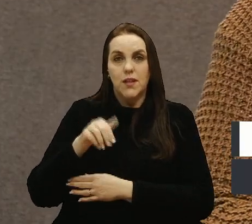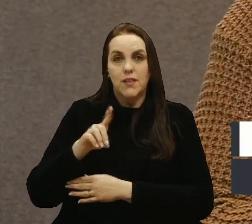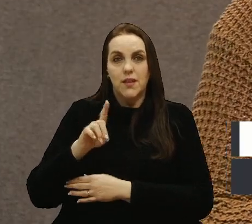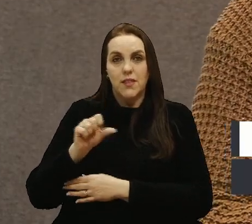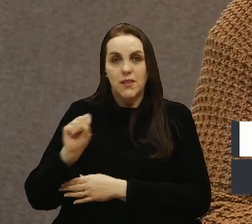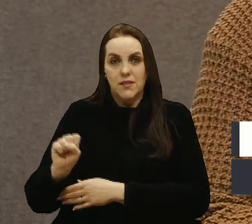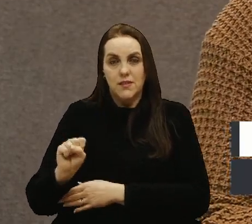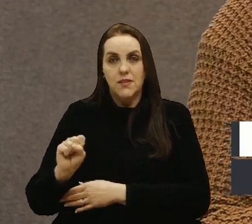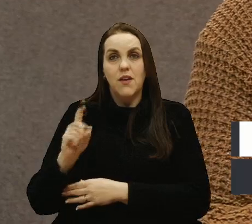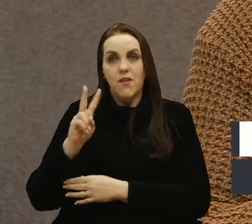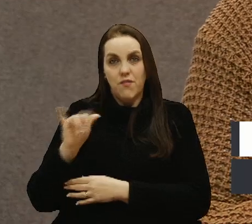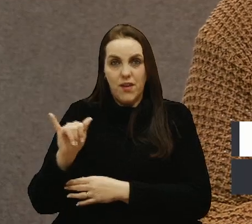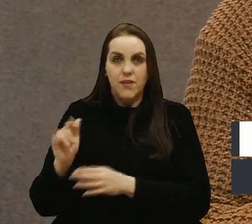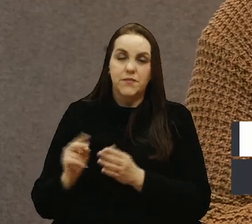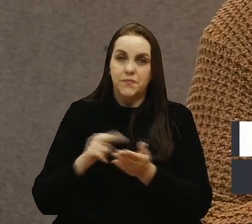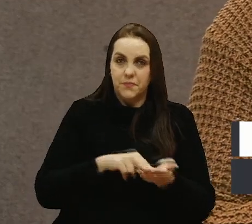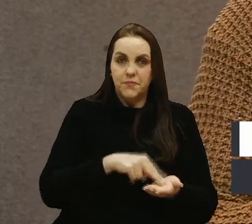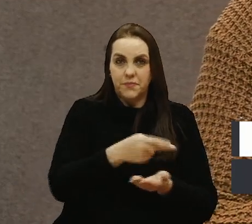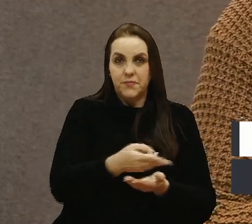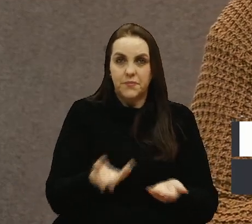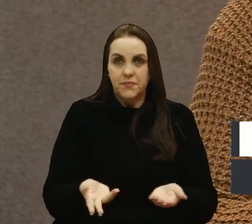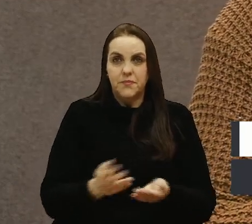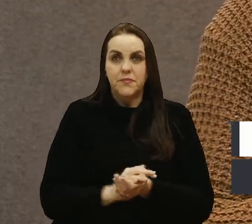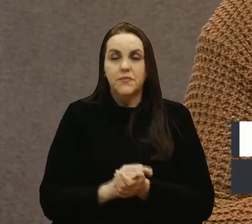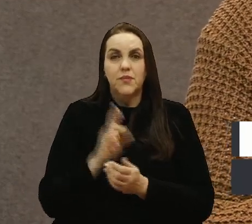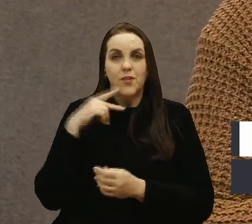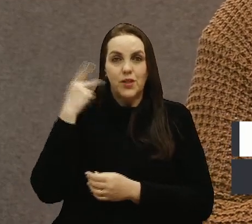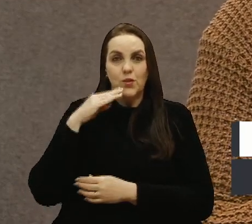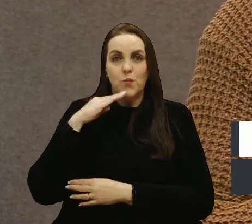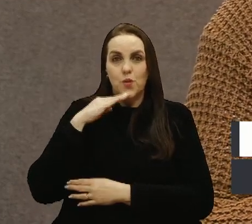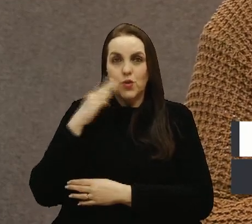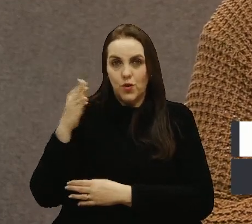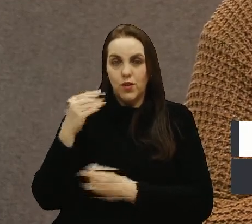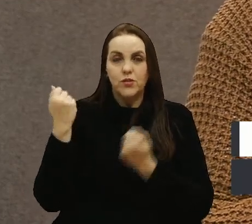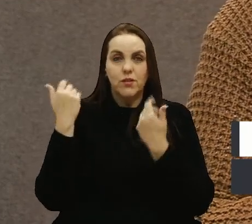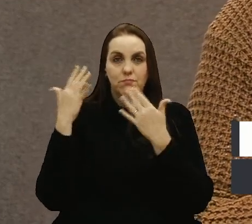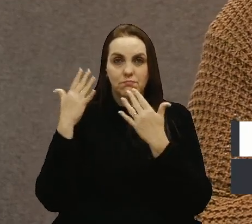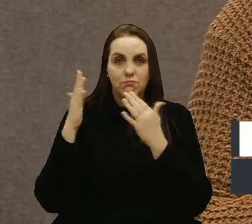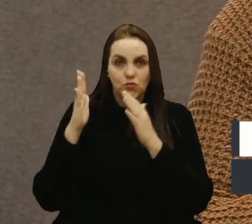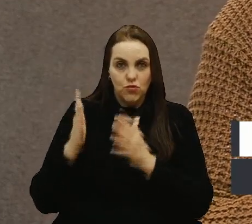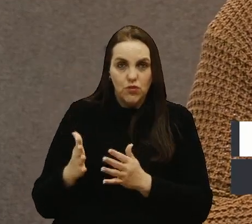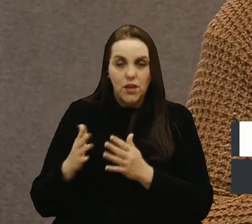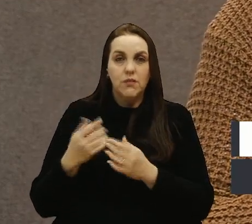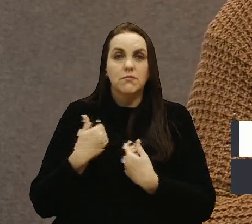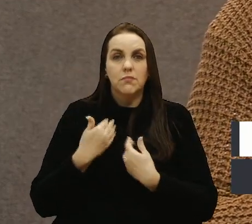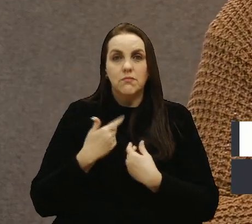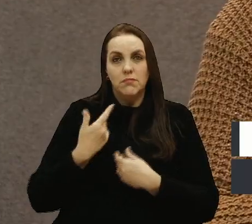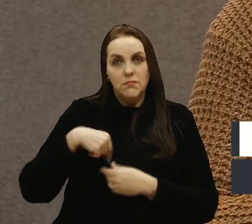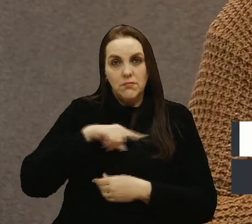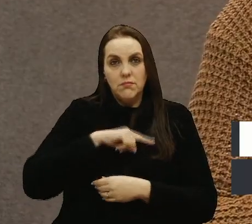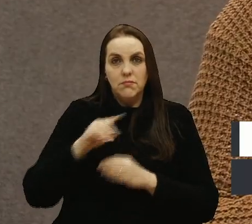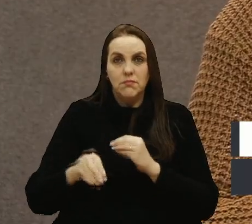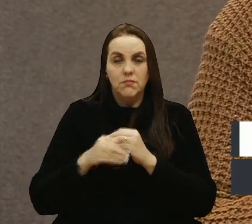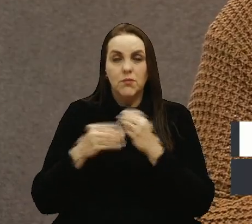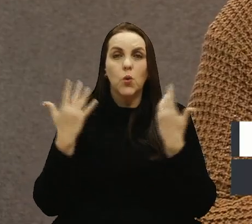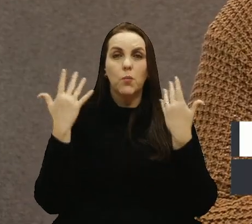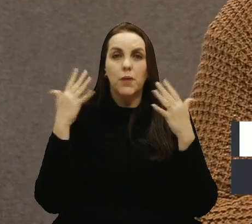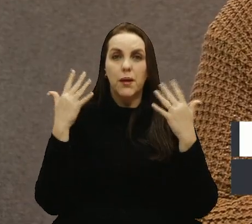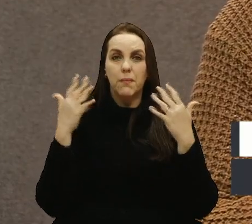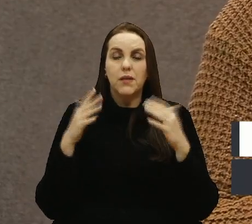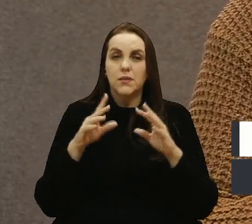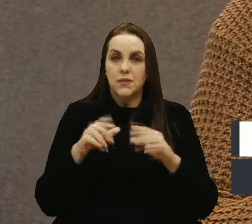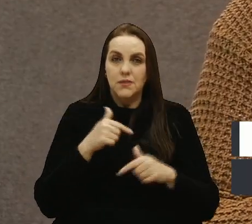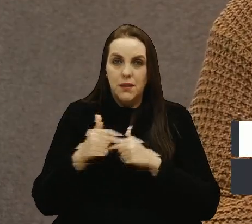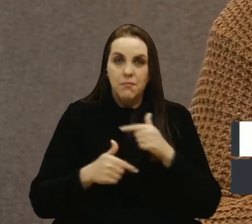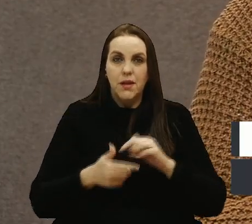do 36º, mas o vereador Bortola já o fez, então me solidarizo com o senhor e deixo meus cumprimentos pelo trabalho